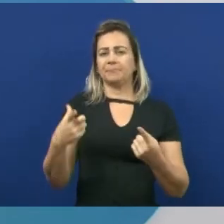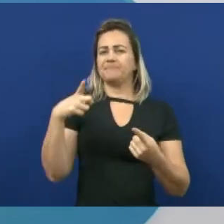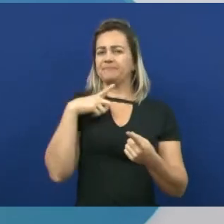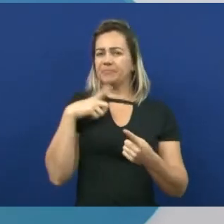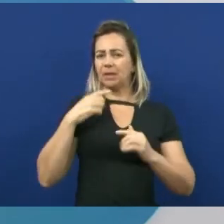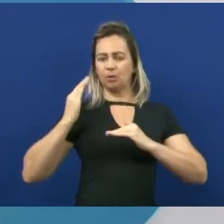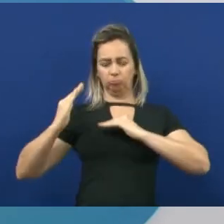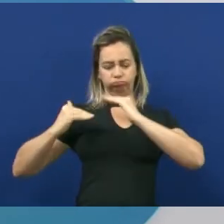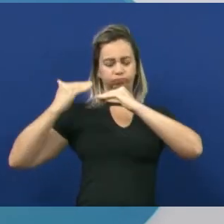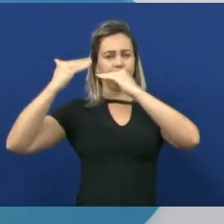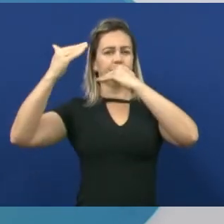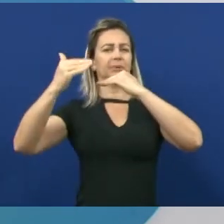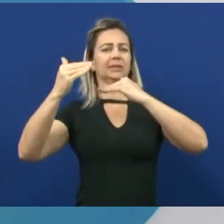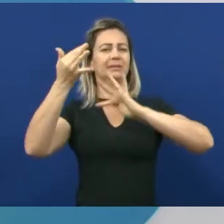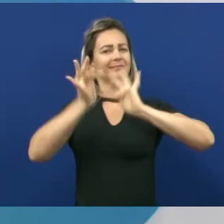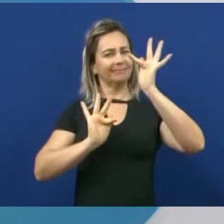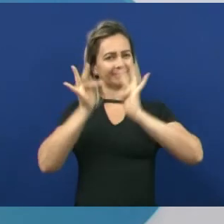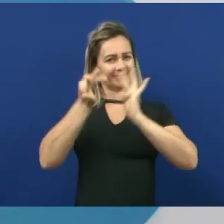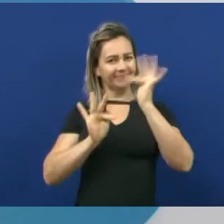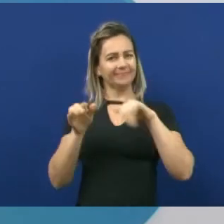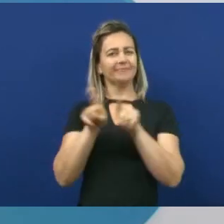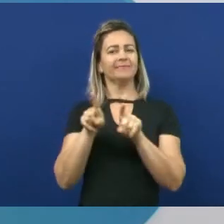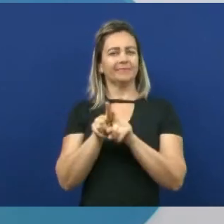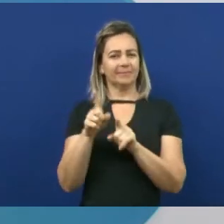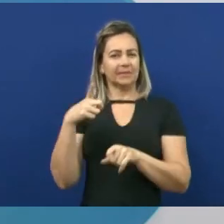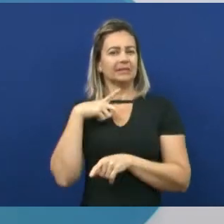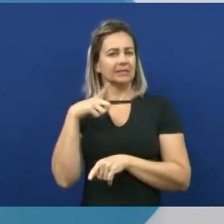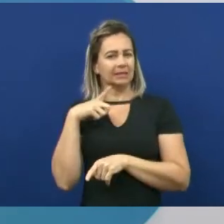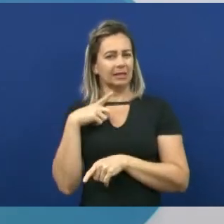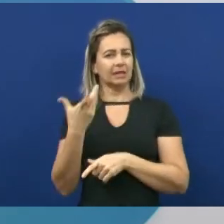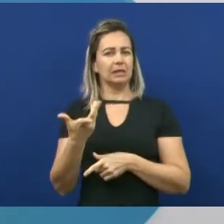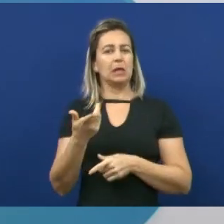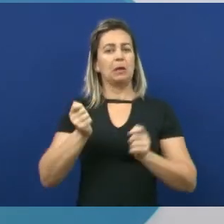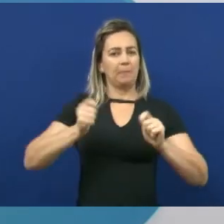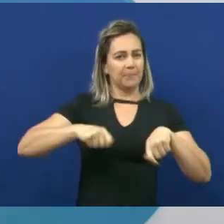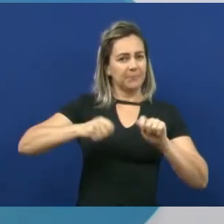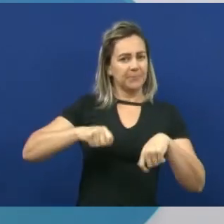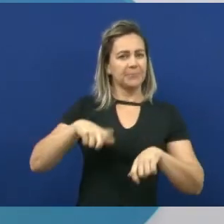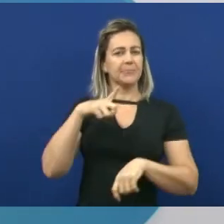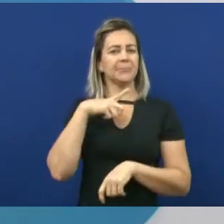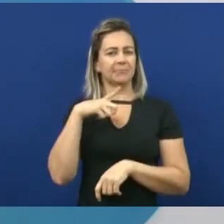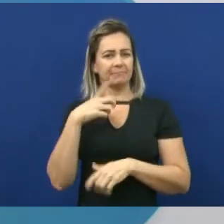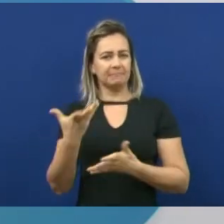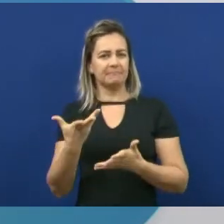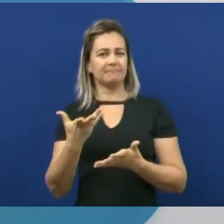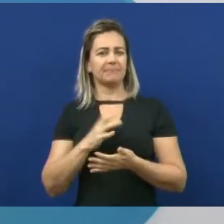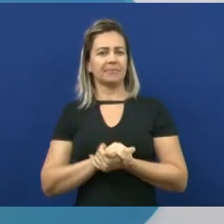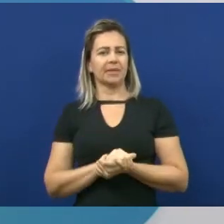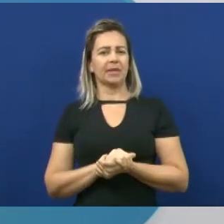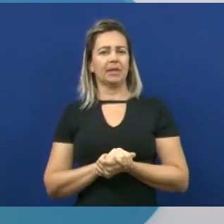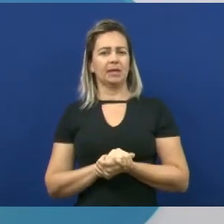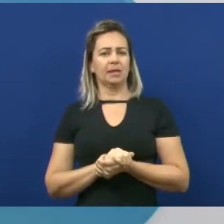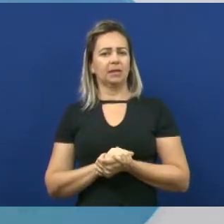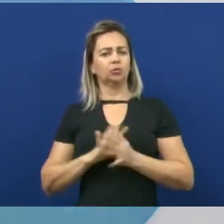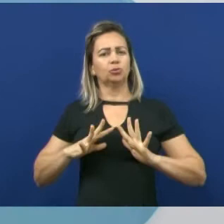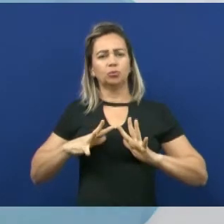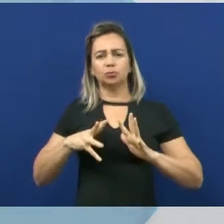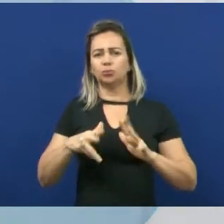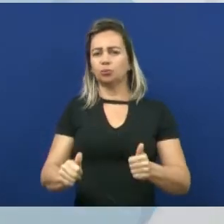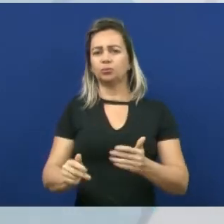o avanço das reprodutibilidades técnicas, houve aí a possibilidade de ter acesso a essas